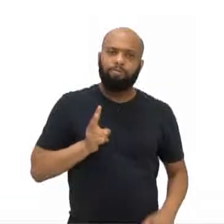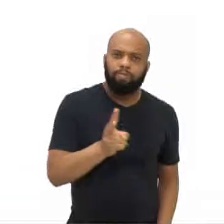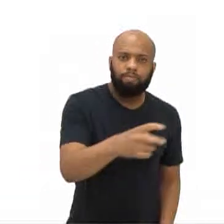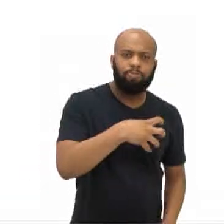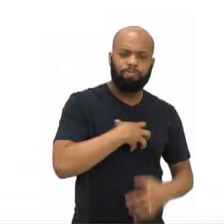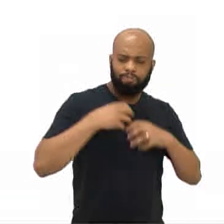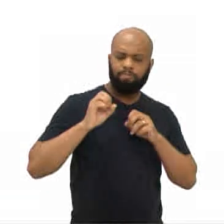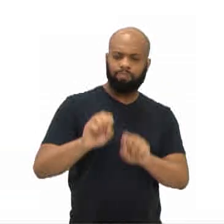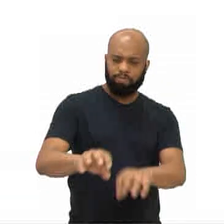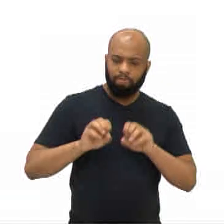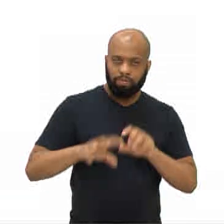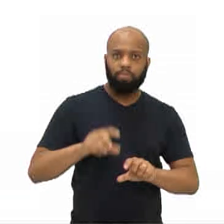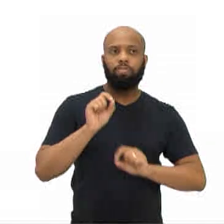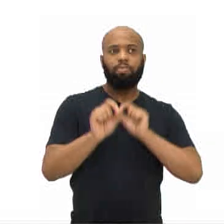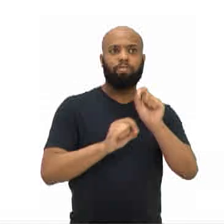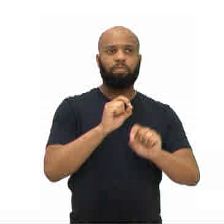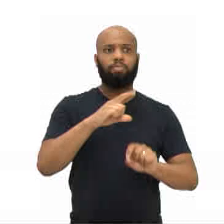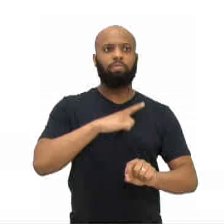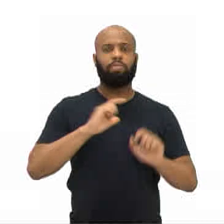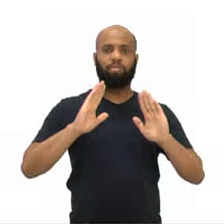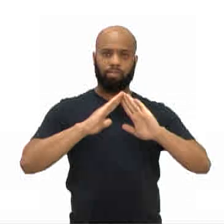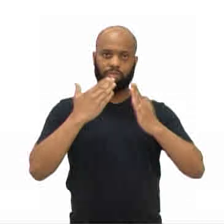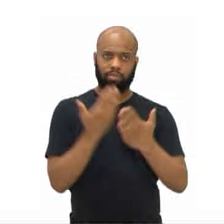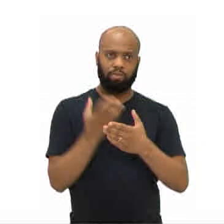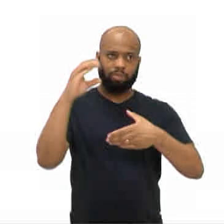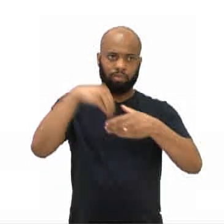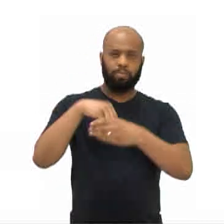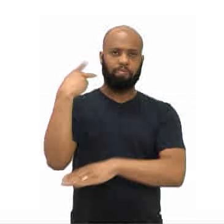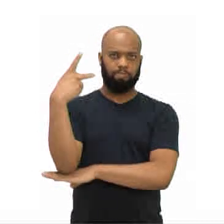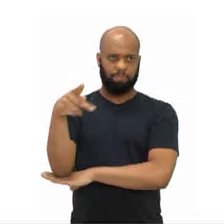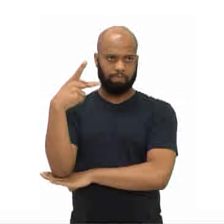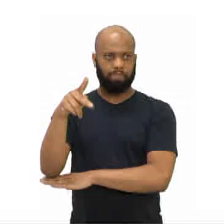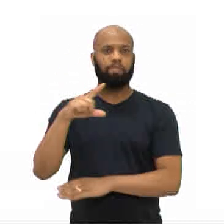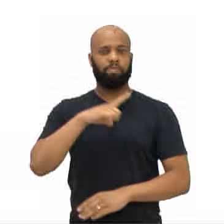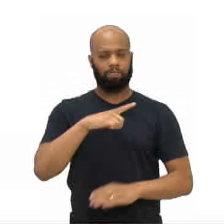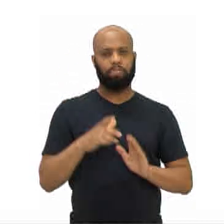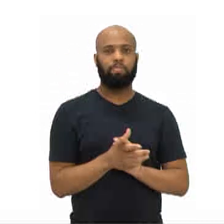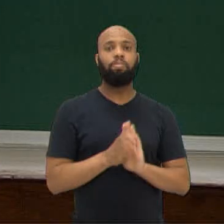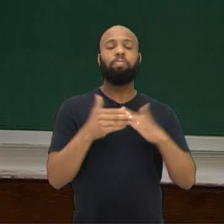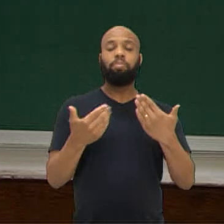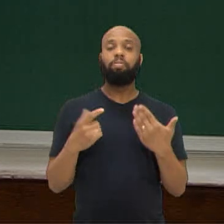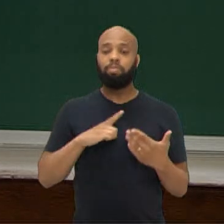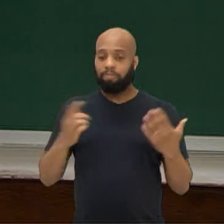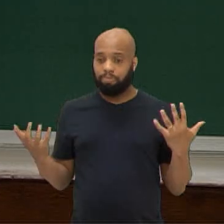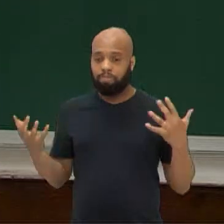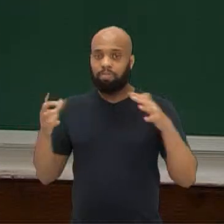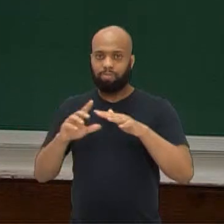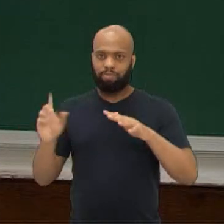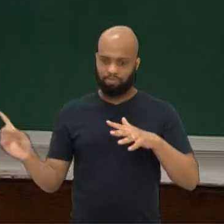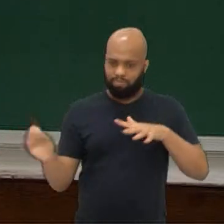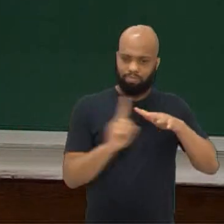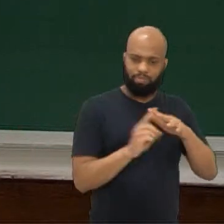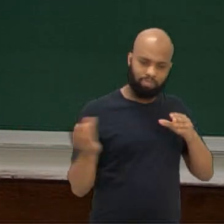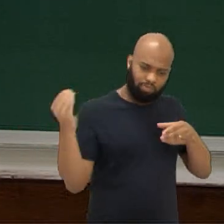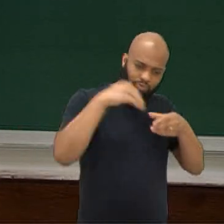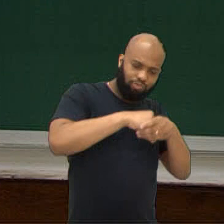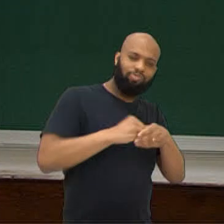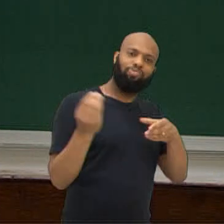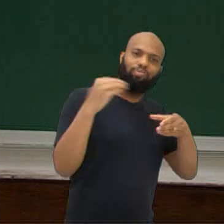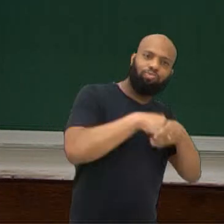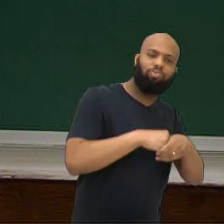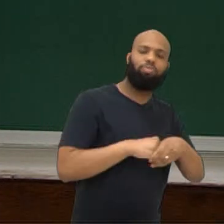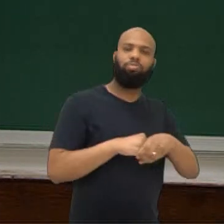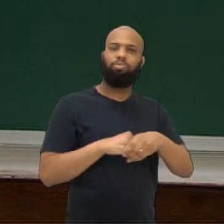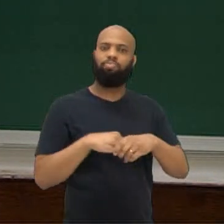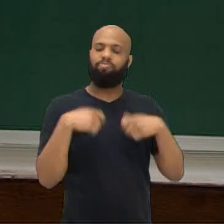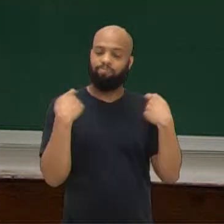do ensino nas escolas do Paraguai. Vejam, inclusão e permanência, não basta apenas